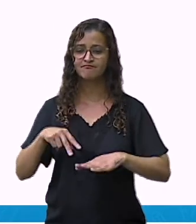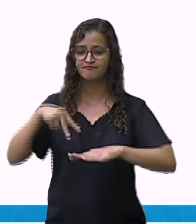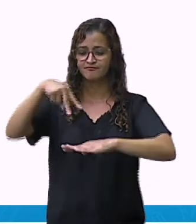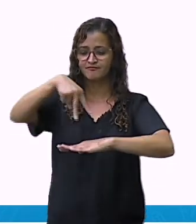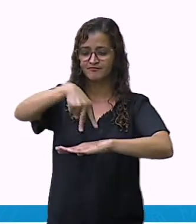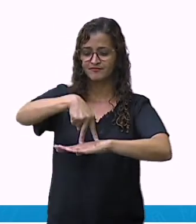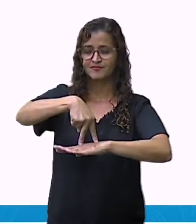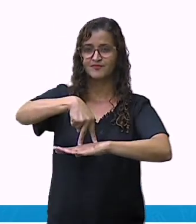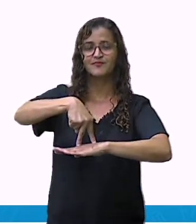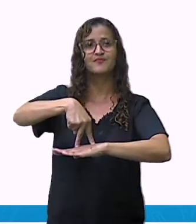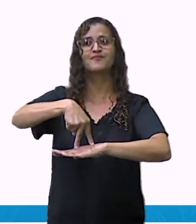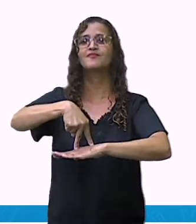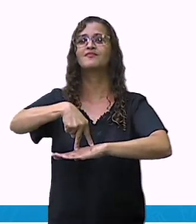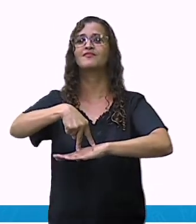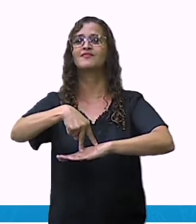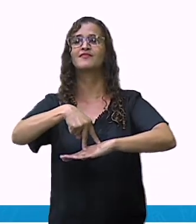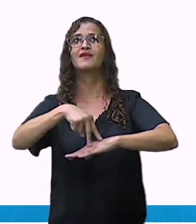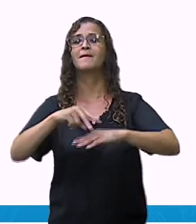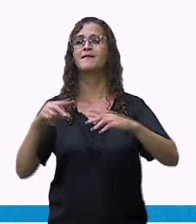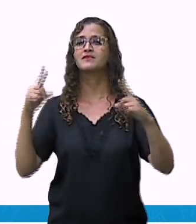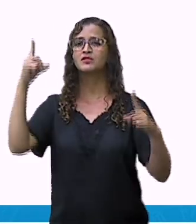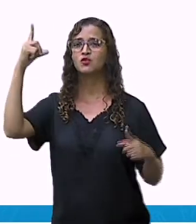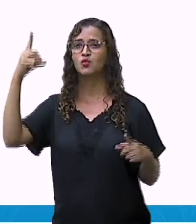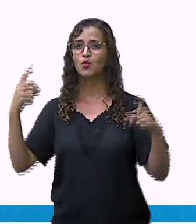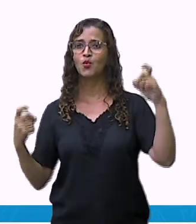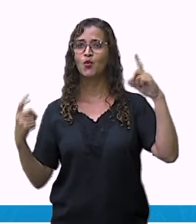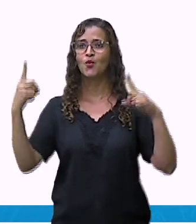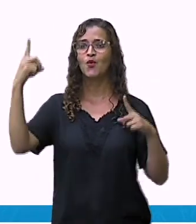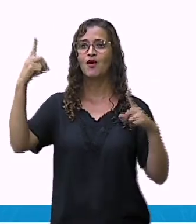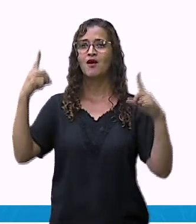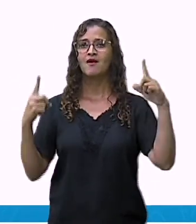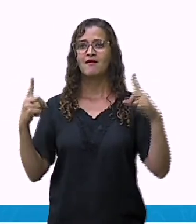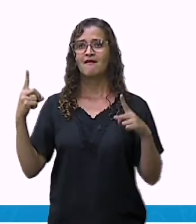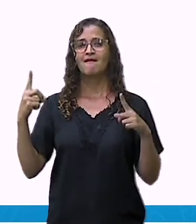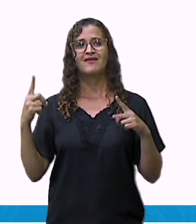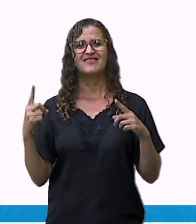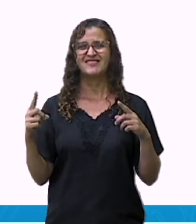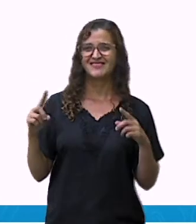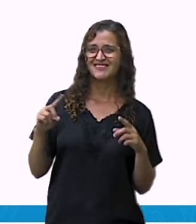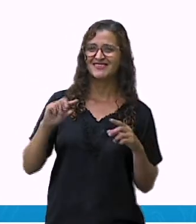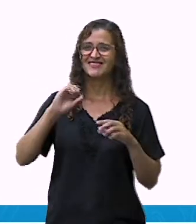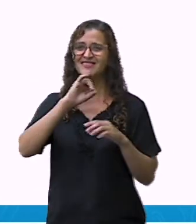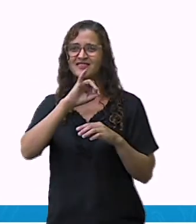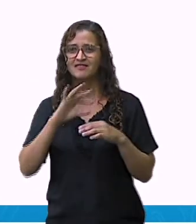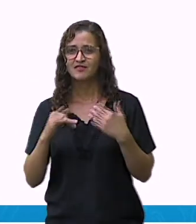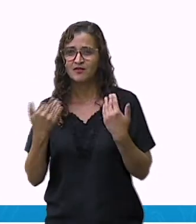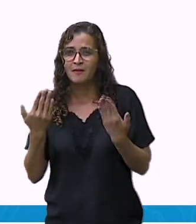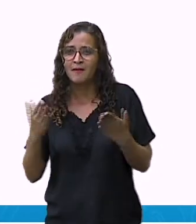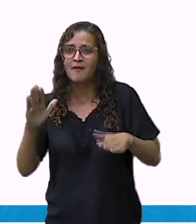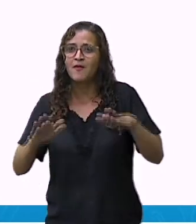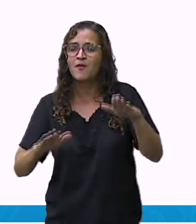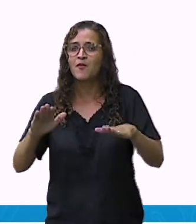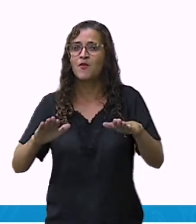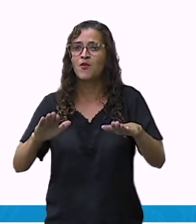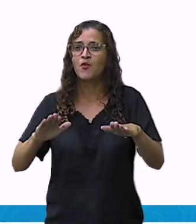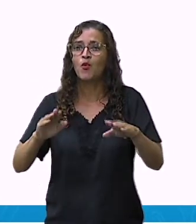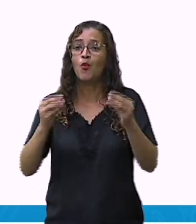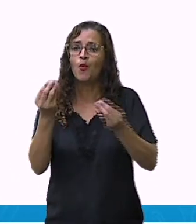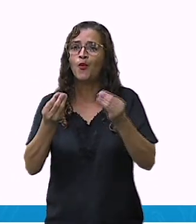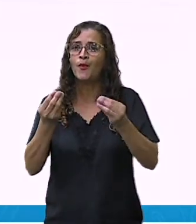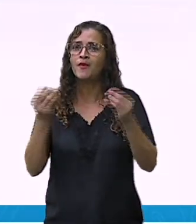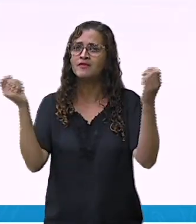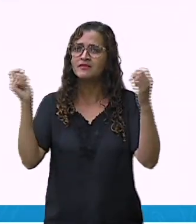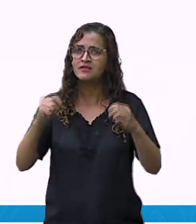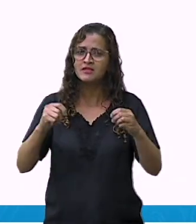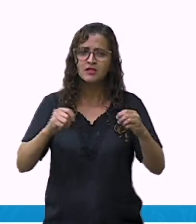seu cenário, ou seus cenários, que pode acontecer mudanças de cenários, mudanças